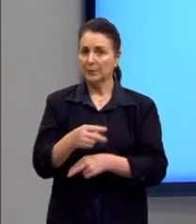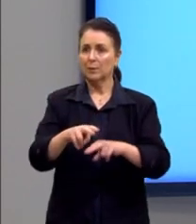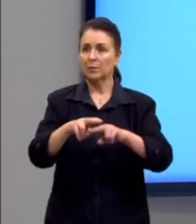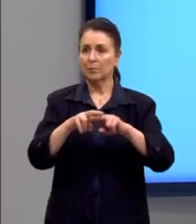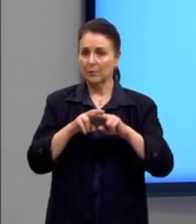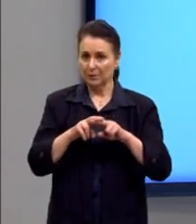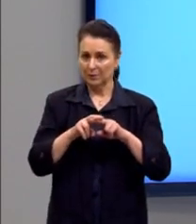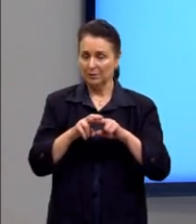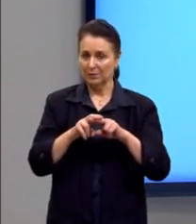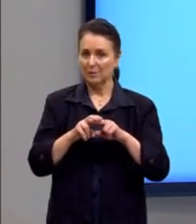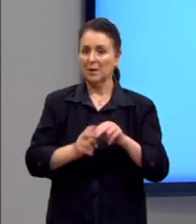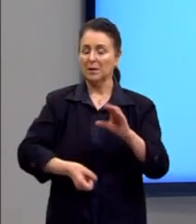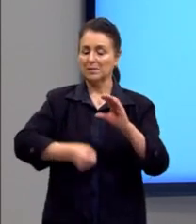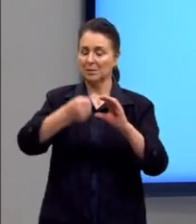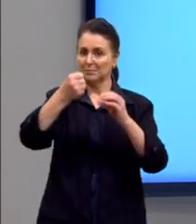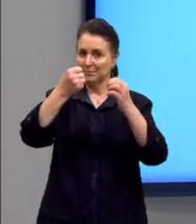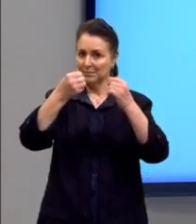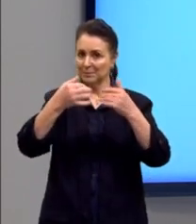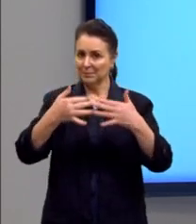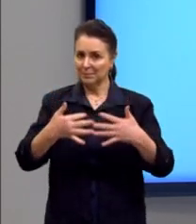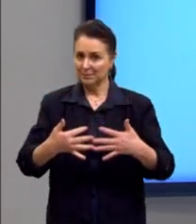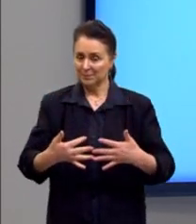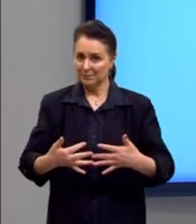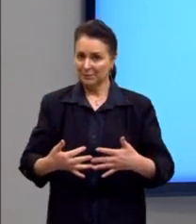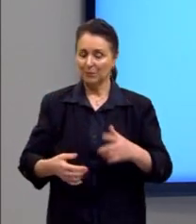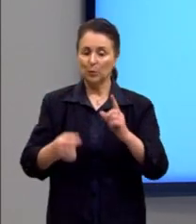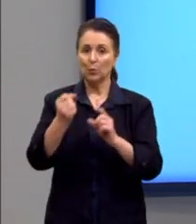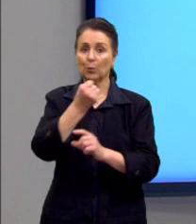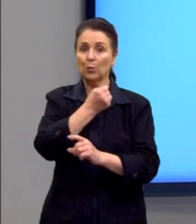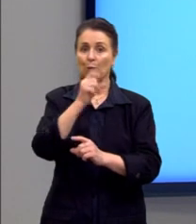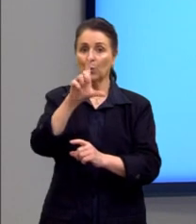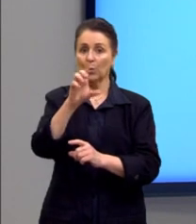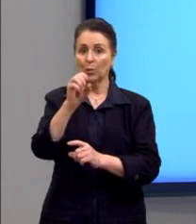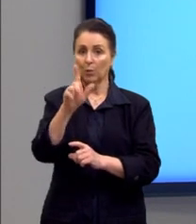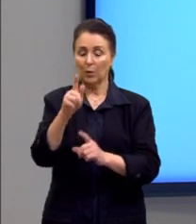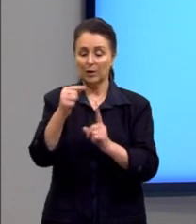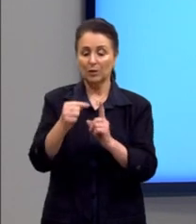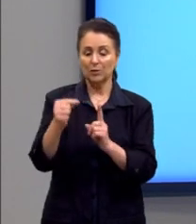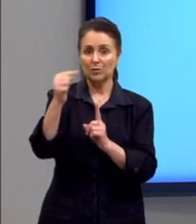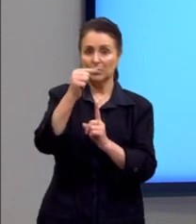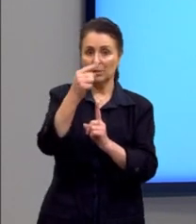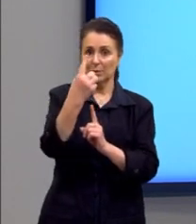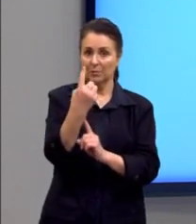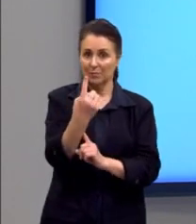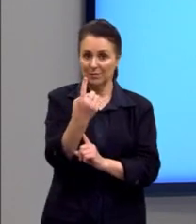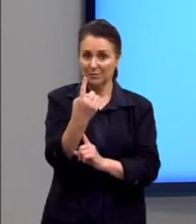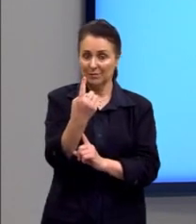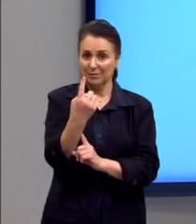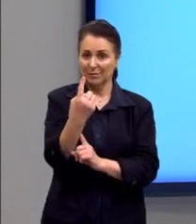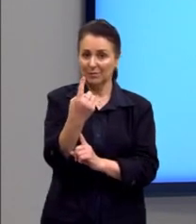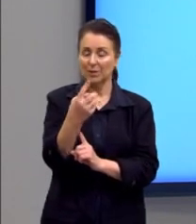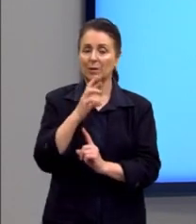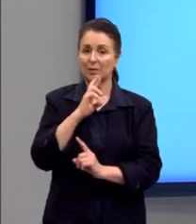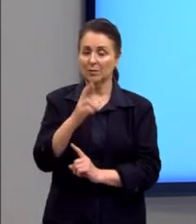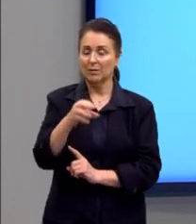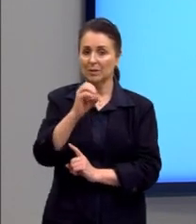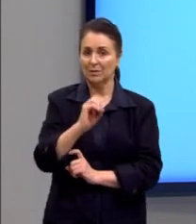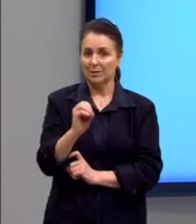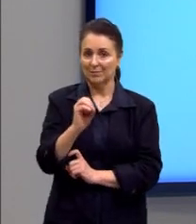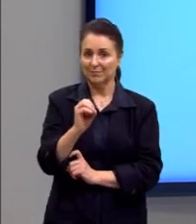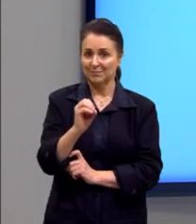nós temos essa definição sempre que o logaritimando Forum a resposta né o logaritmo vai ser